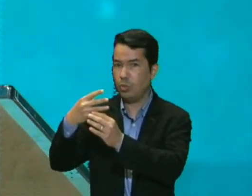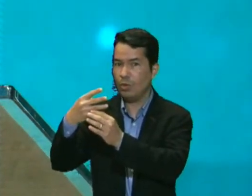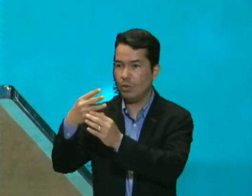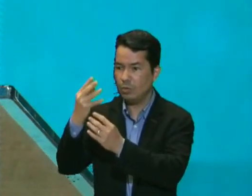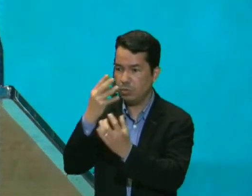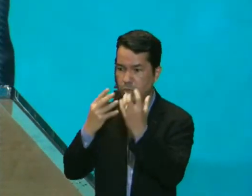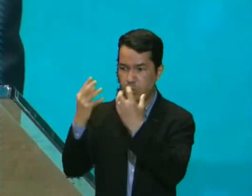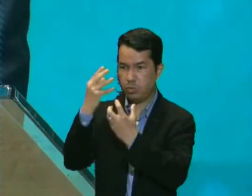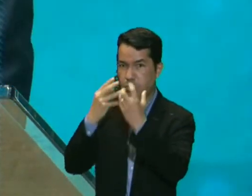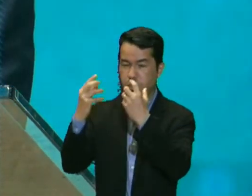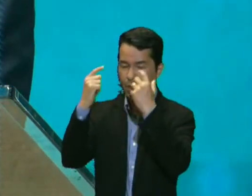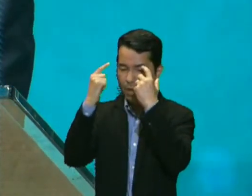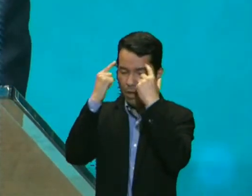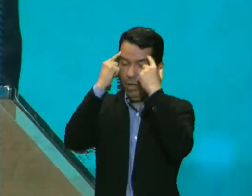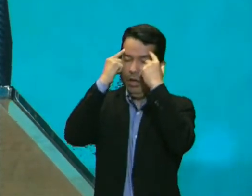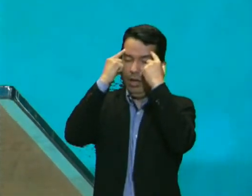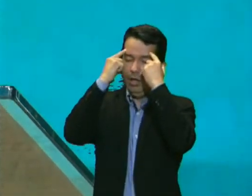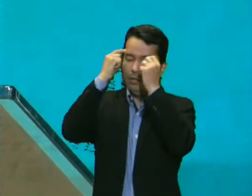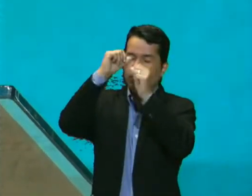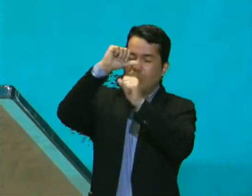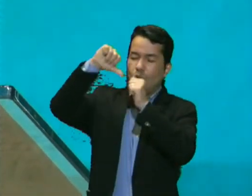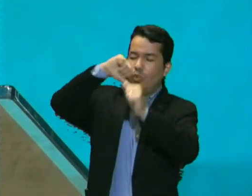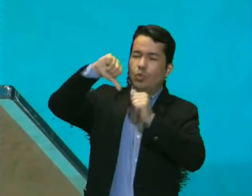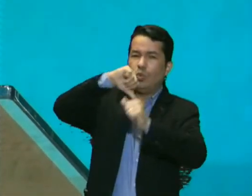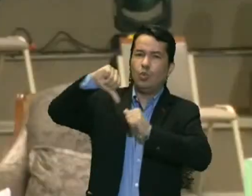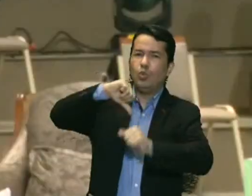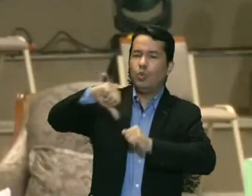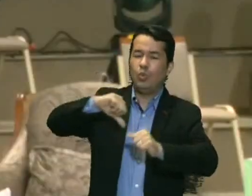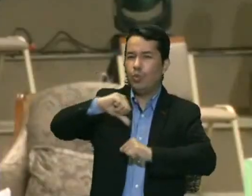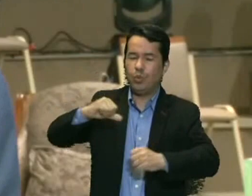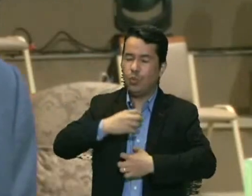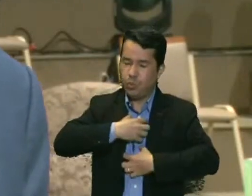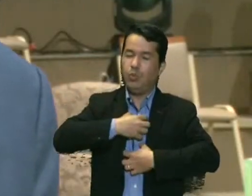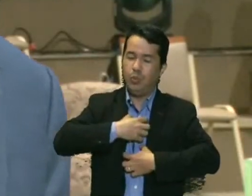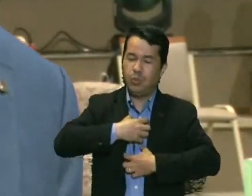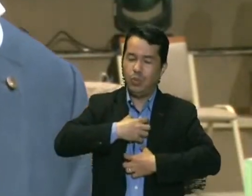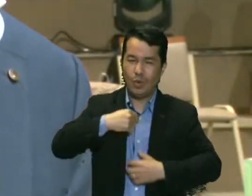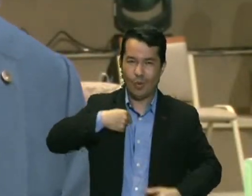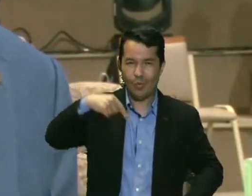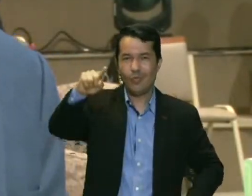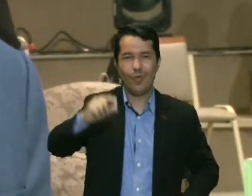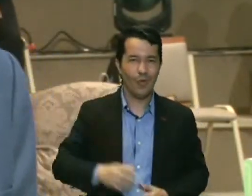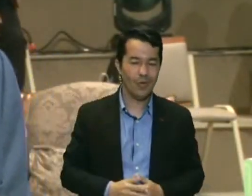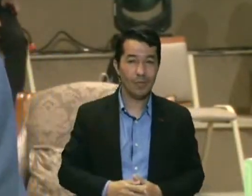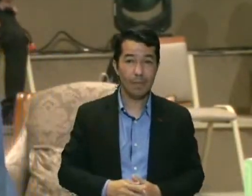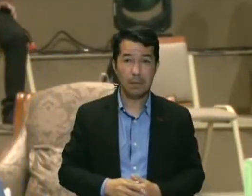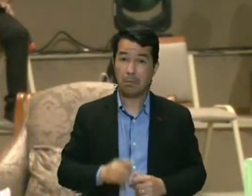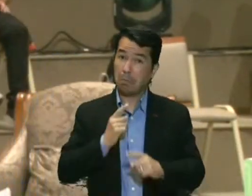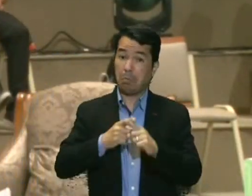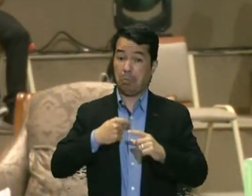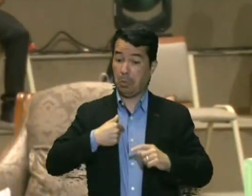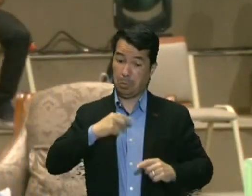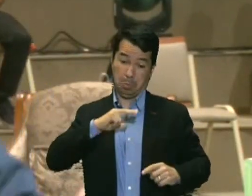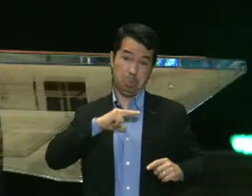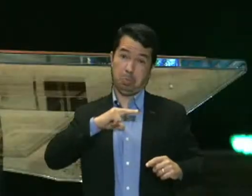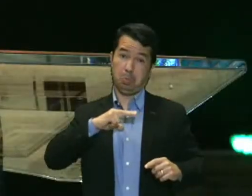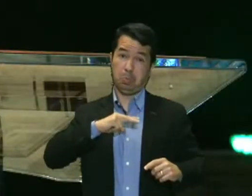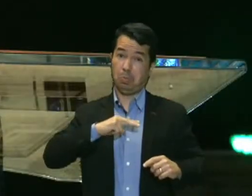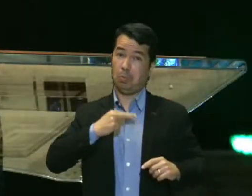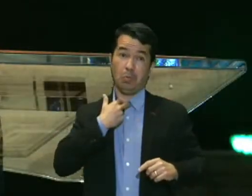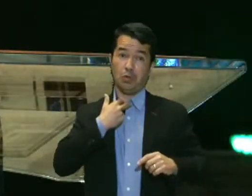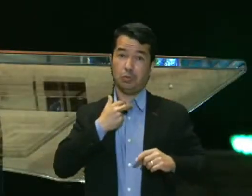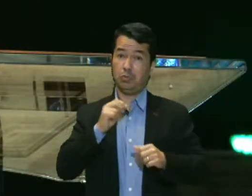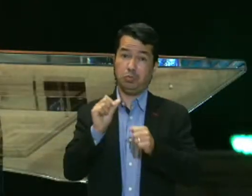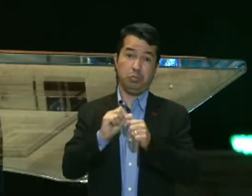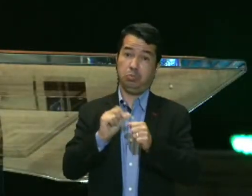eu humanamente não tenho condições de fazer, o Espírito Santo do Senhor faz, se você